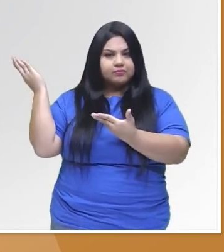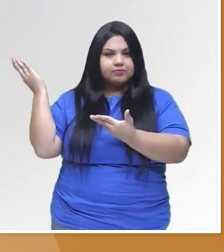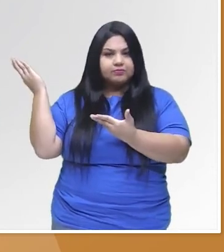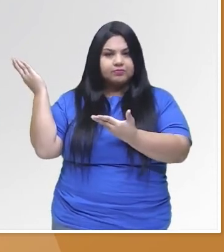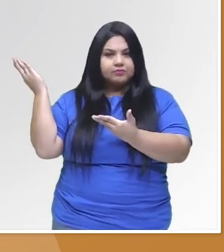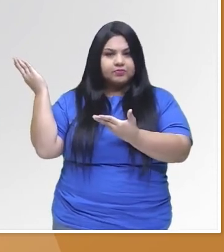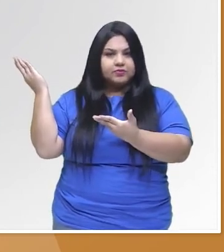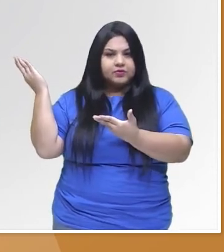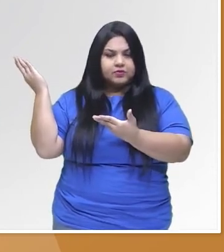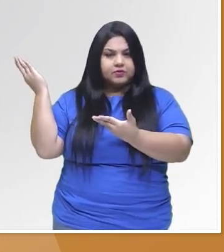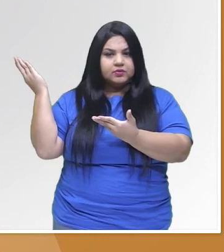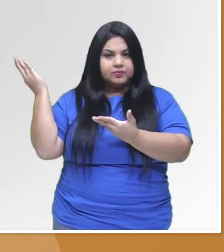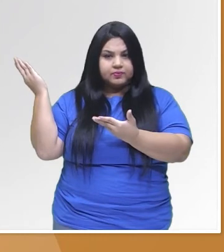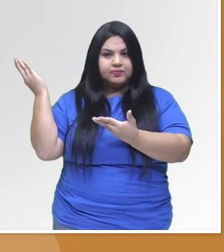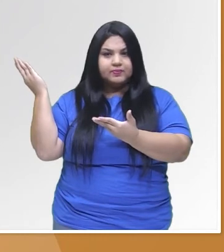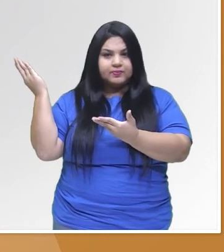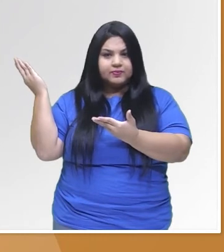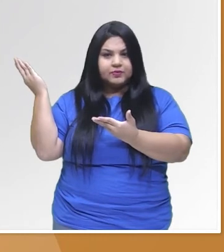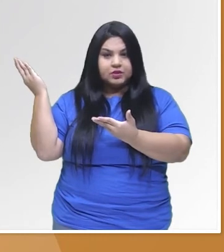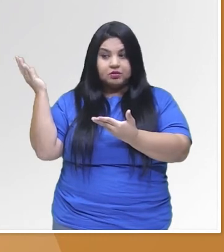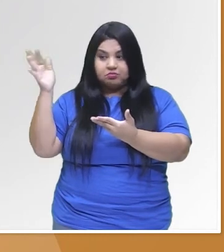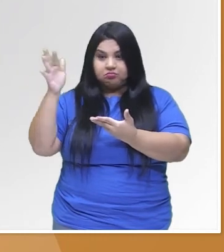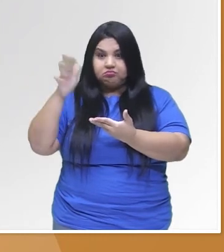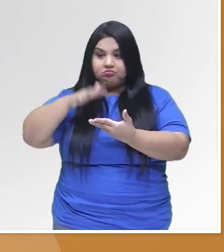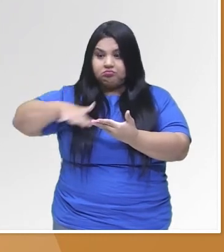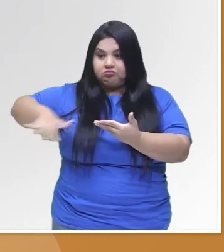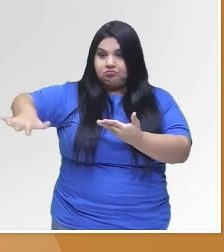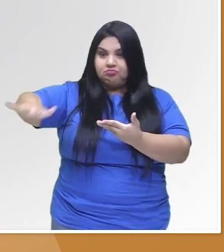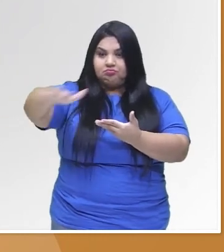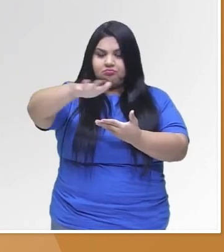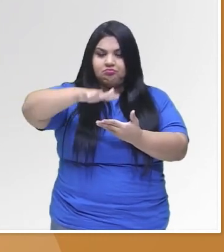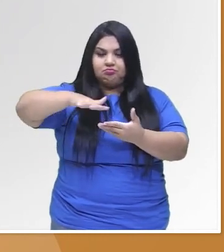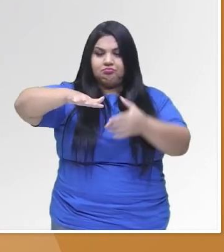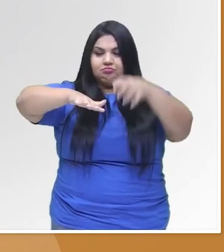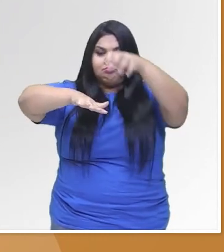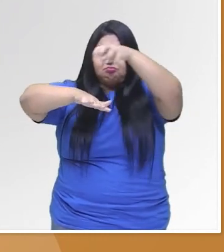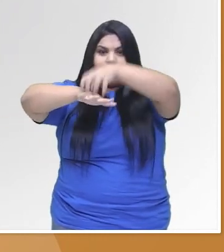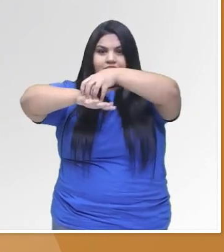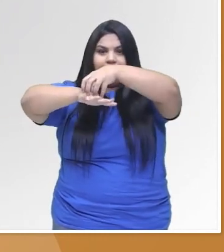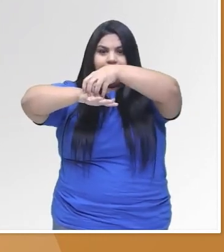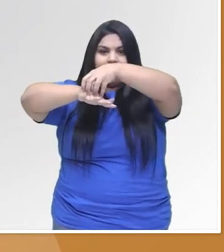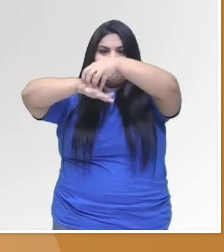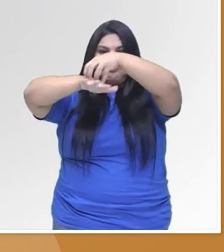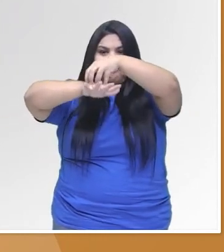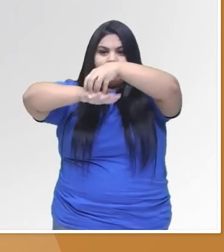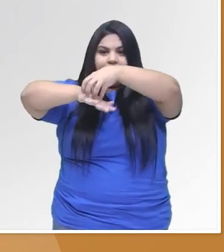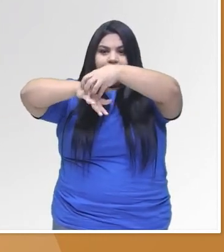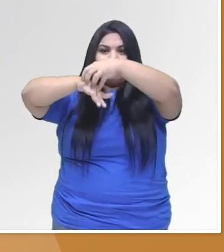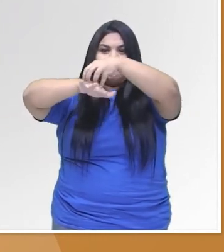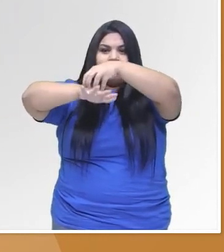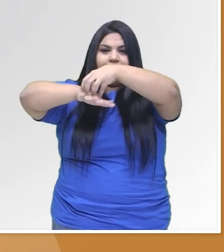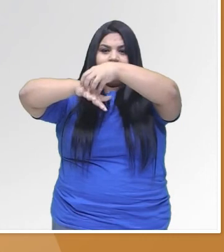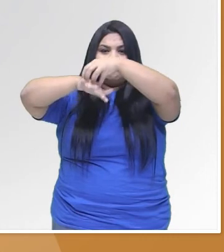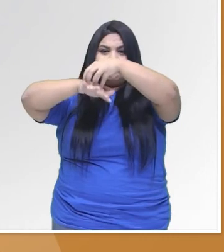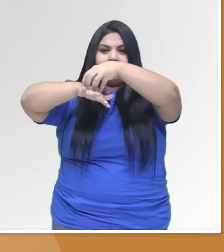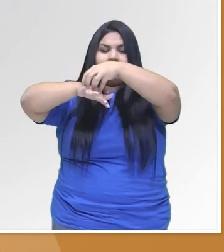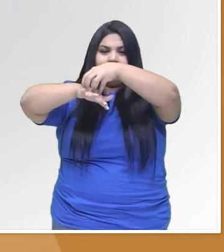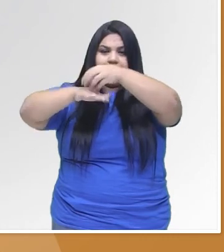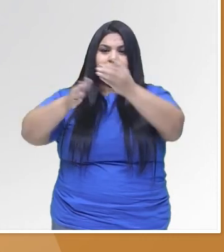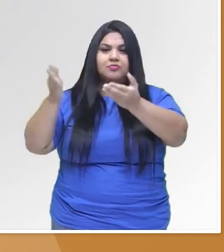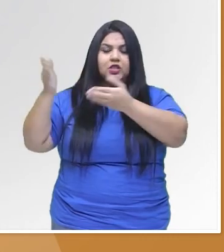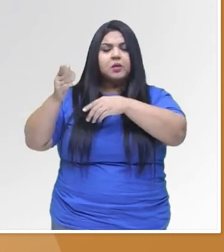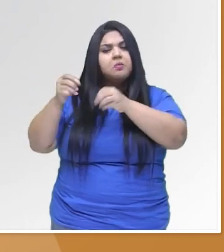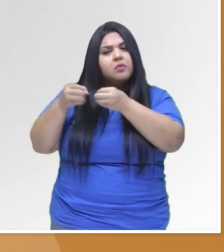né, petrolífera no meio do oceano, tá? Fica ali na Baía do Rio de Janeiro, né, próximo ali ao estado do